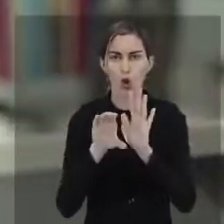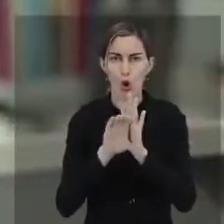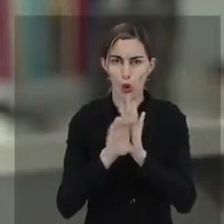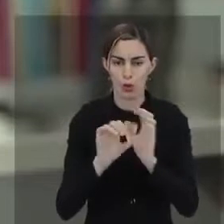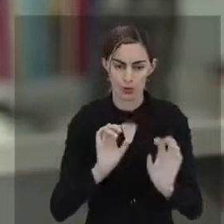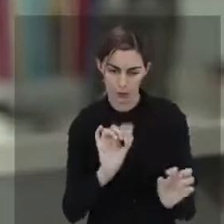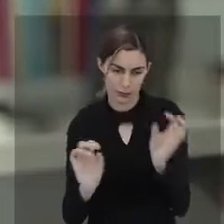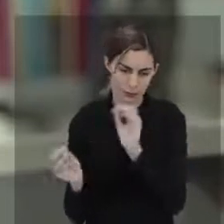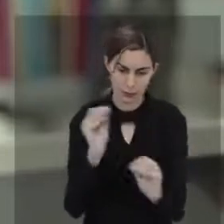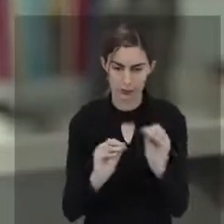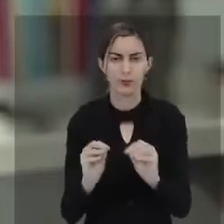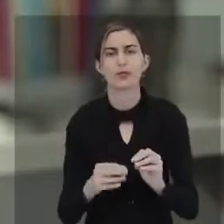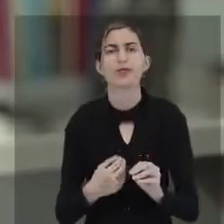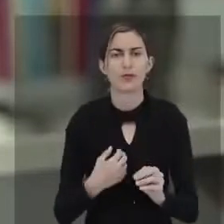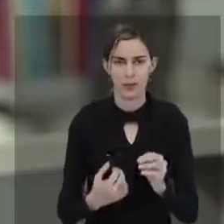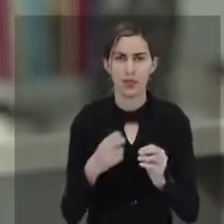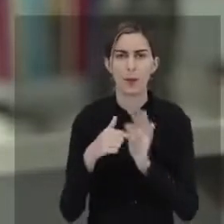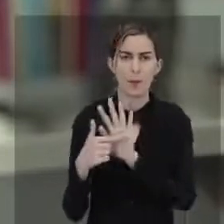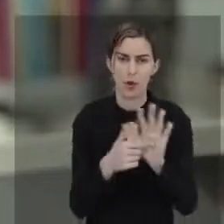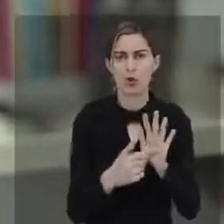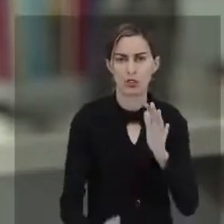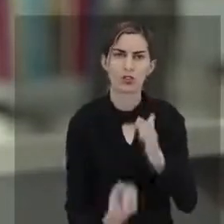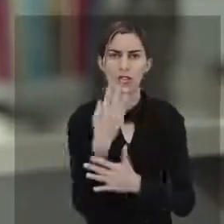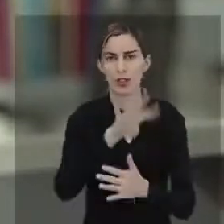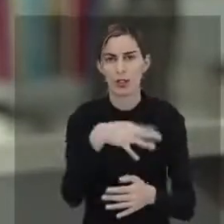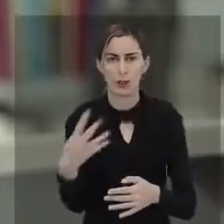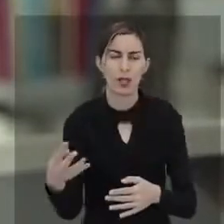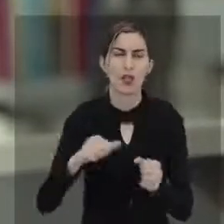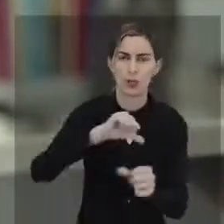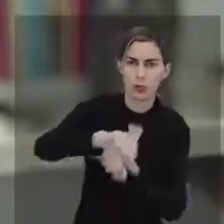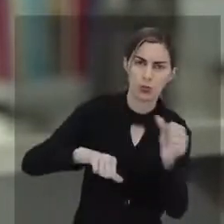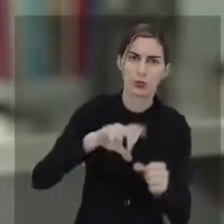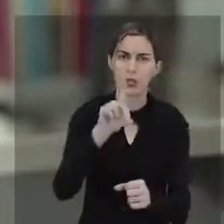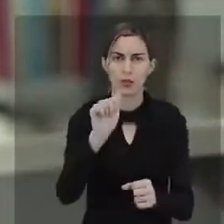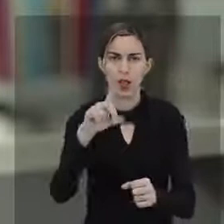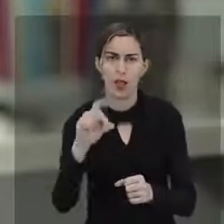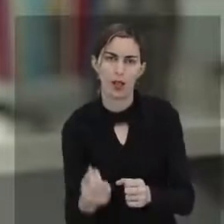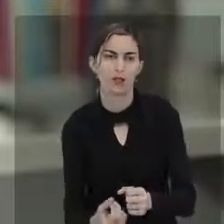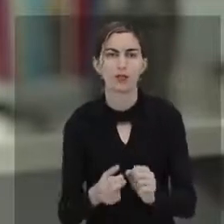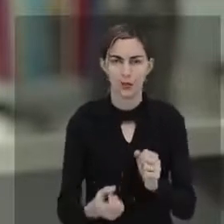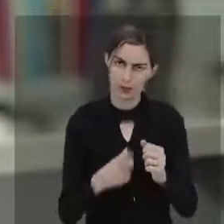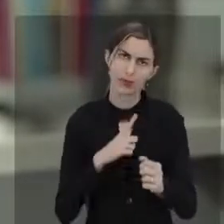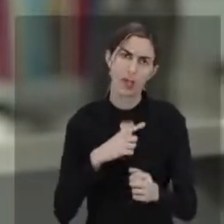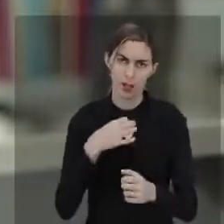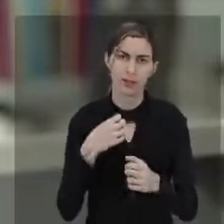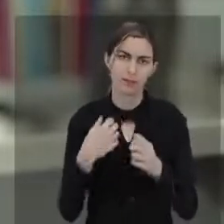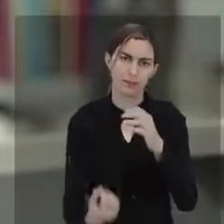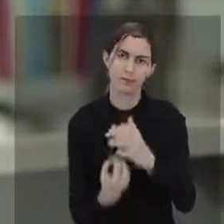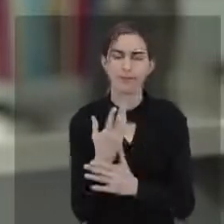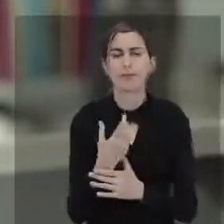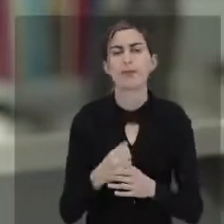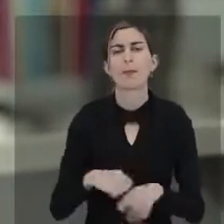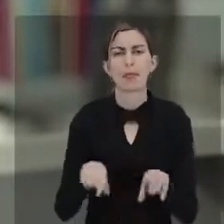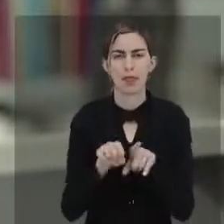uma interface que facilita a criação de tabela e manipulação de dados. Então, existe essa opção também e